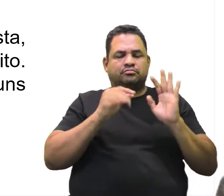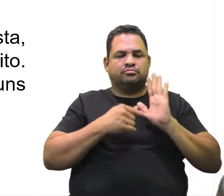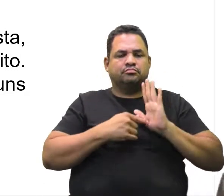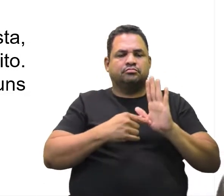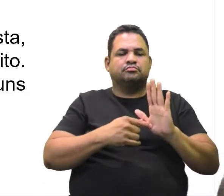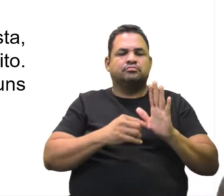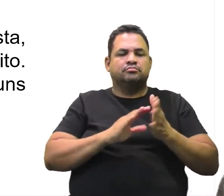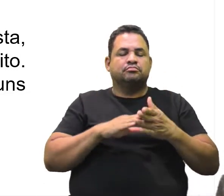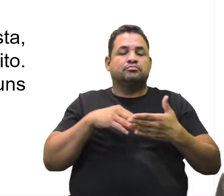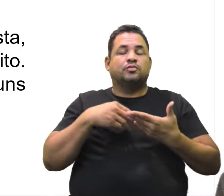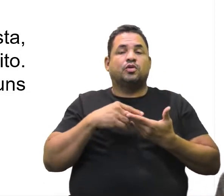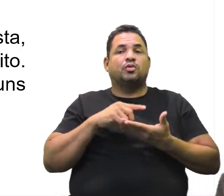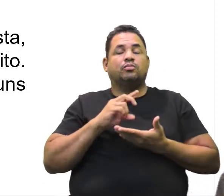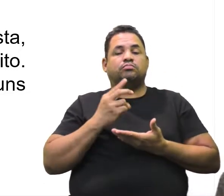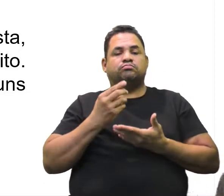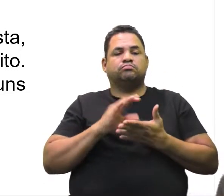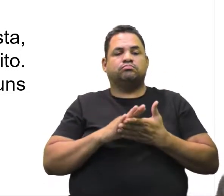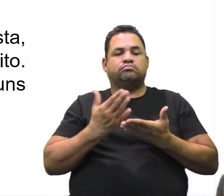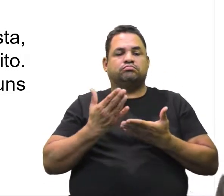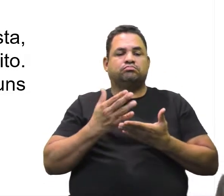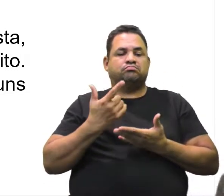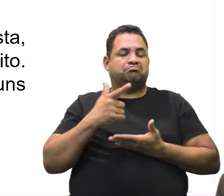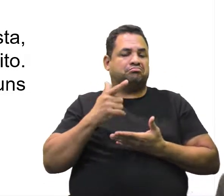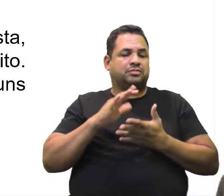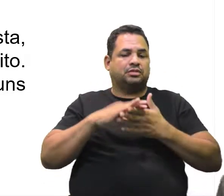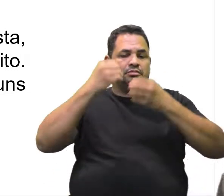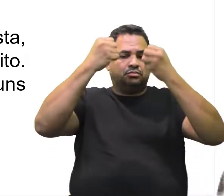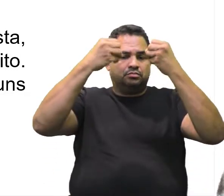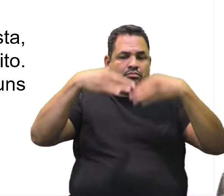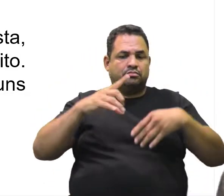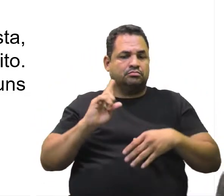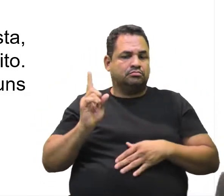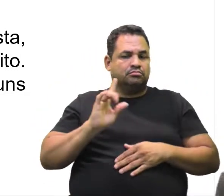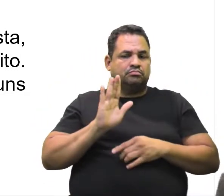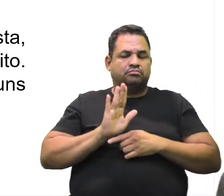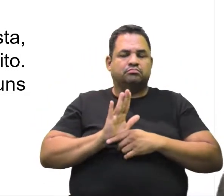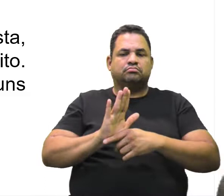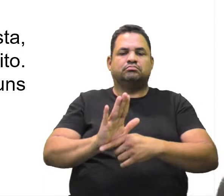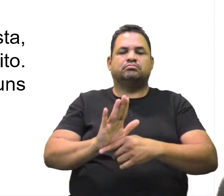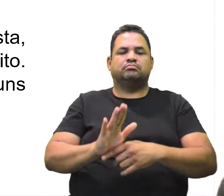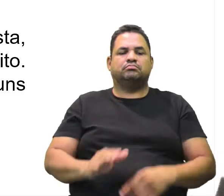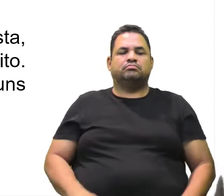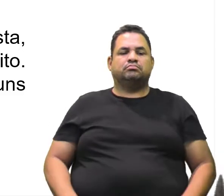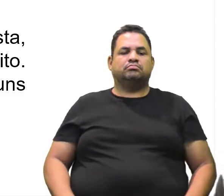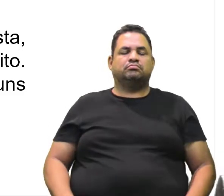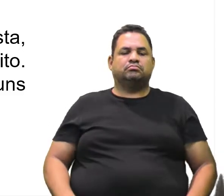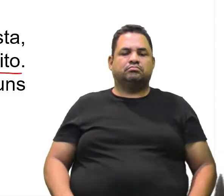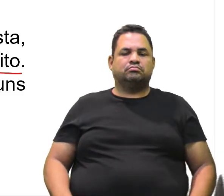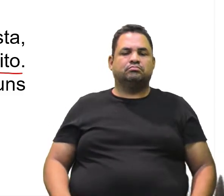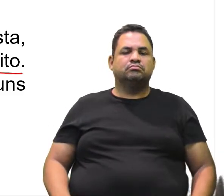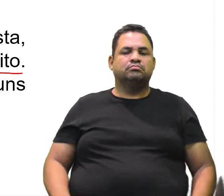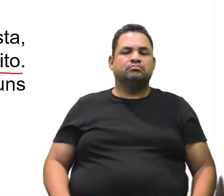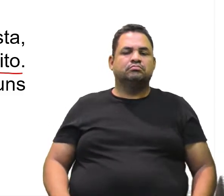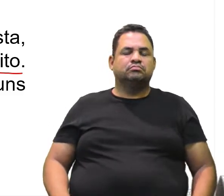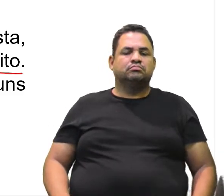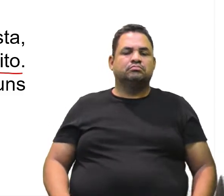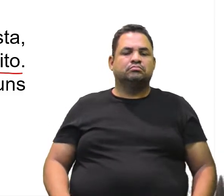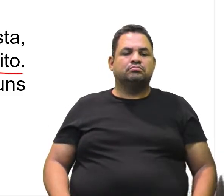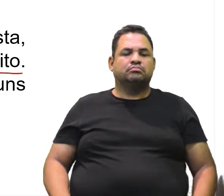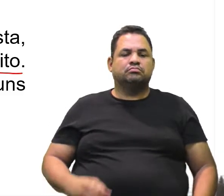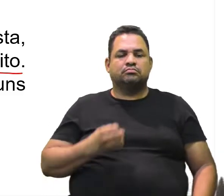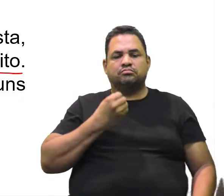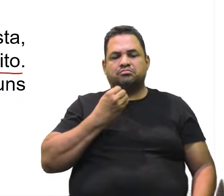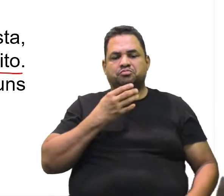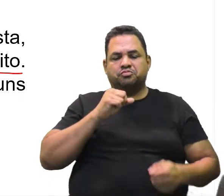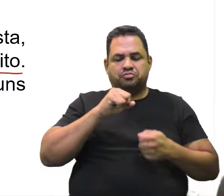resposta ou a conta sem explicação não vão ajudar muito. Uma